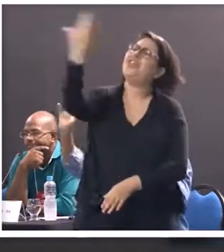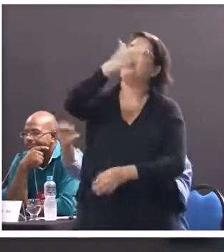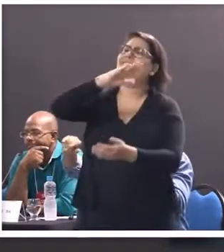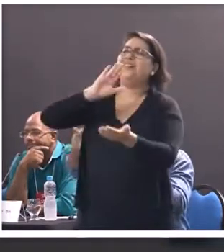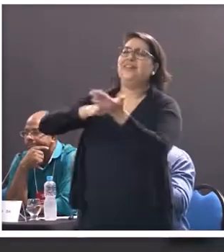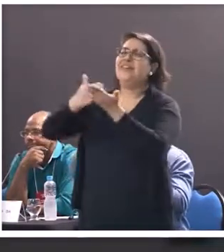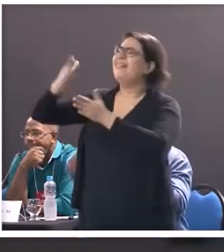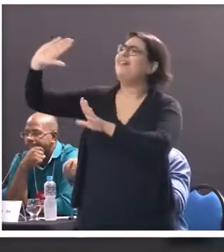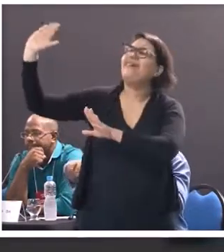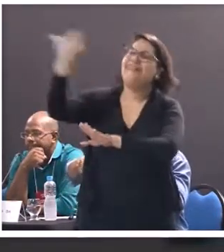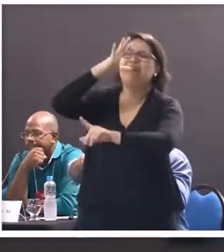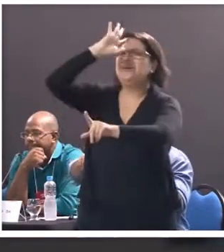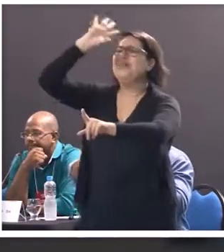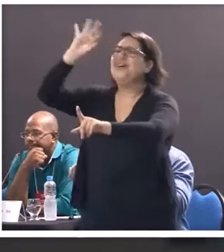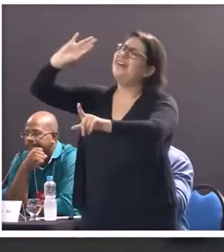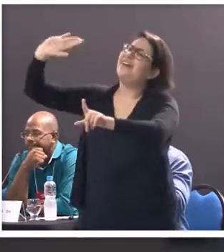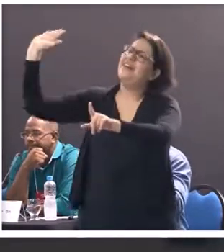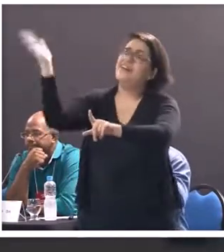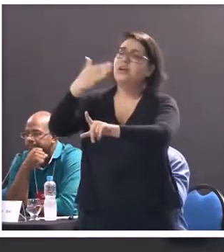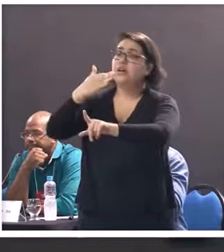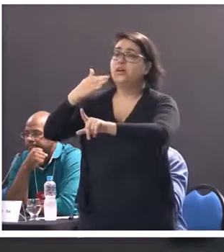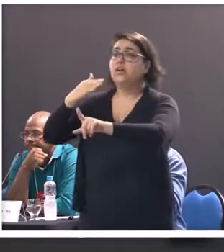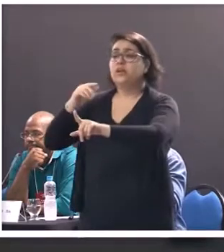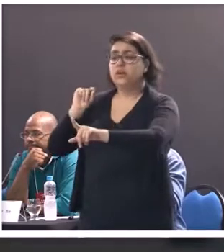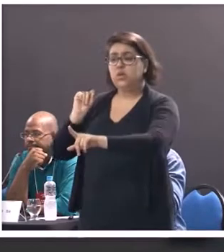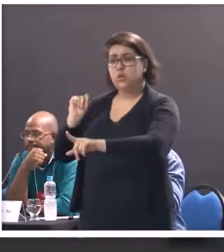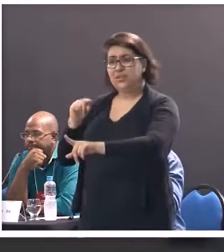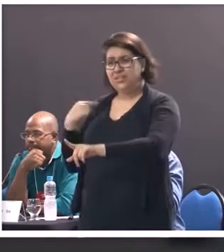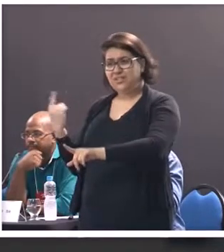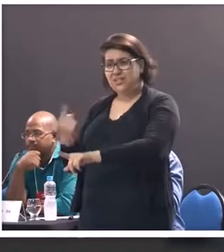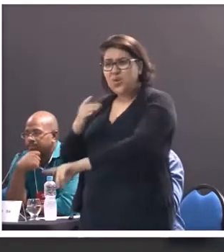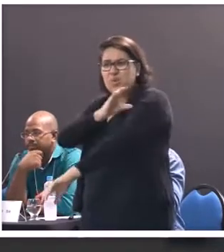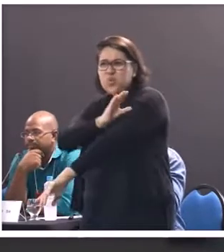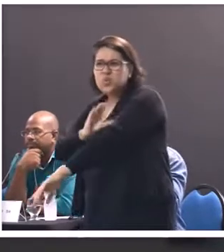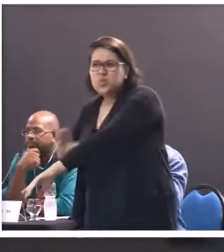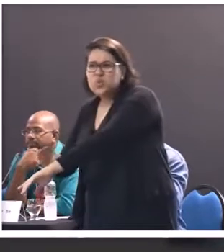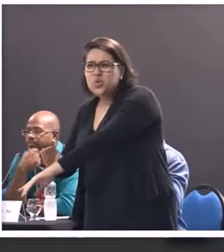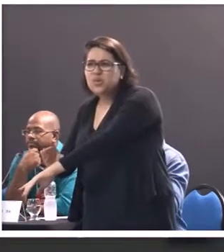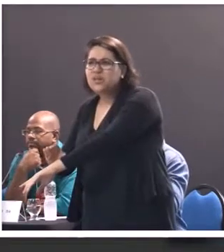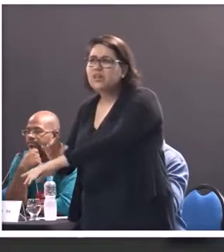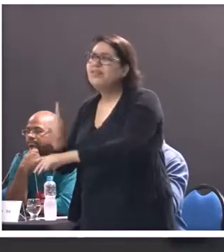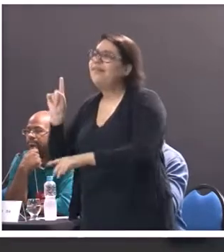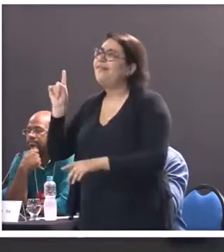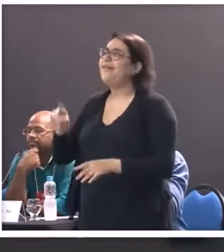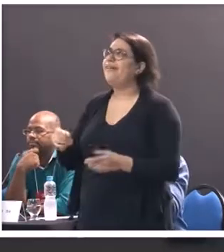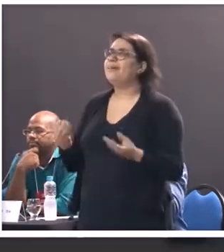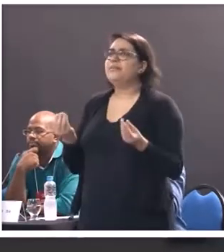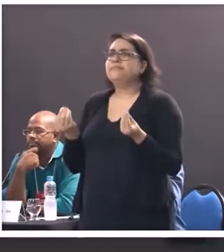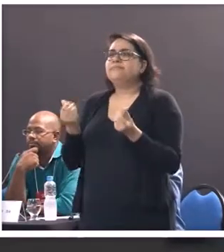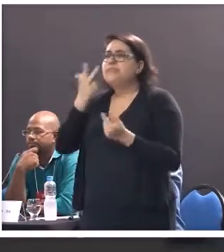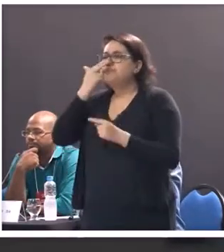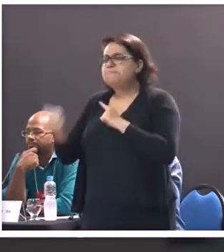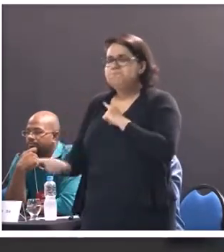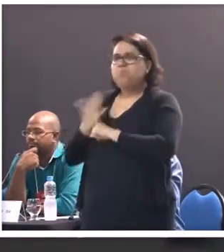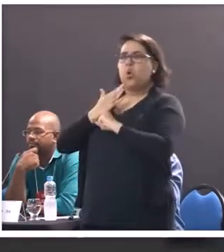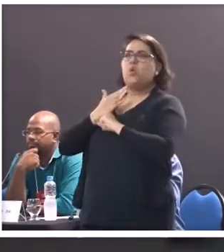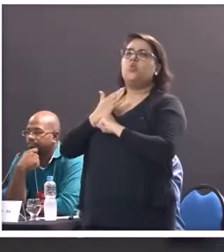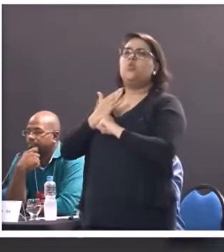ele, não, eu não estou entendendo. Isso para a gente, para a nossa cultura, é extremamente